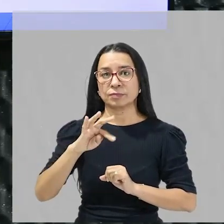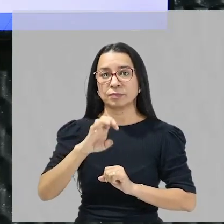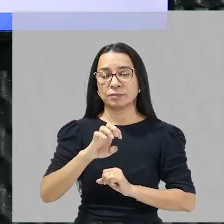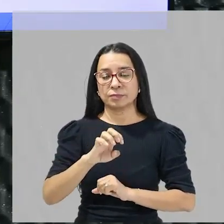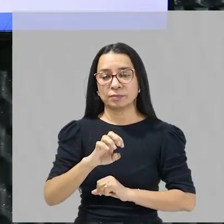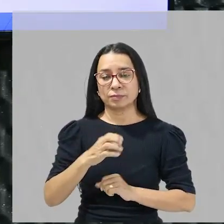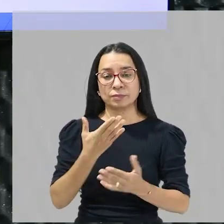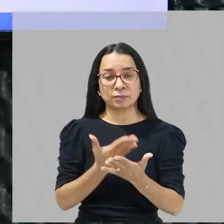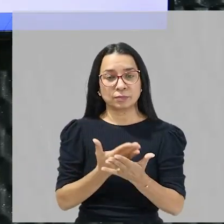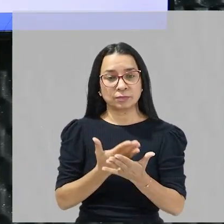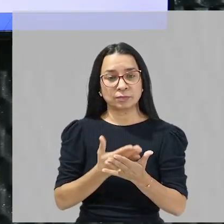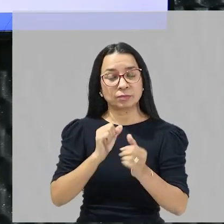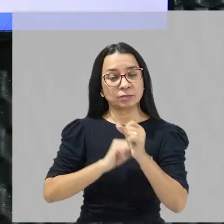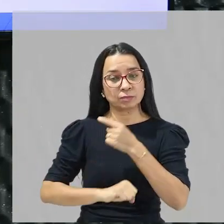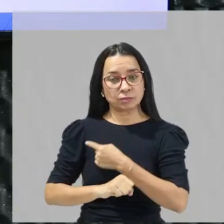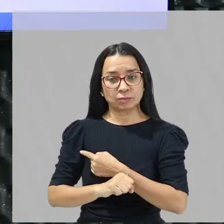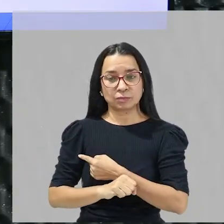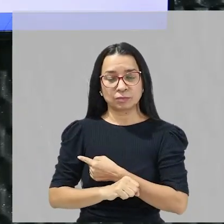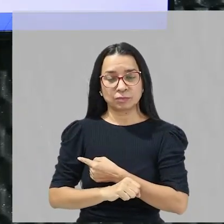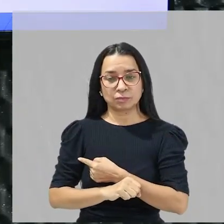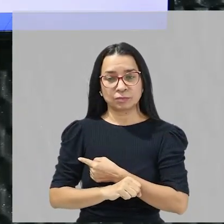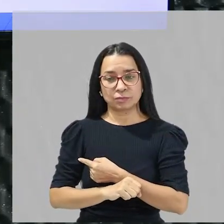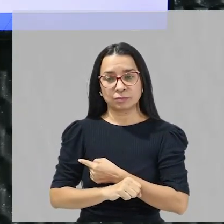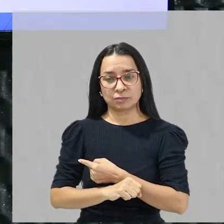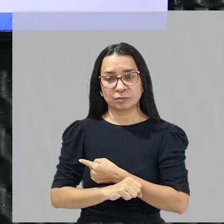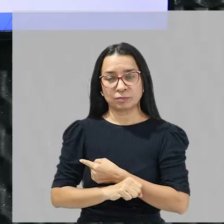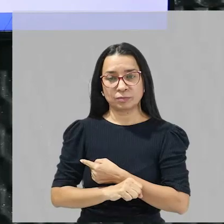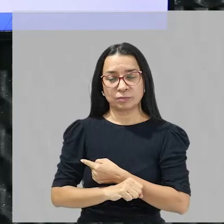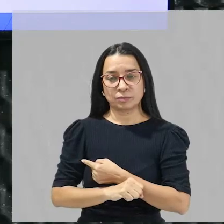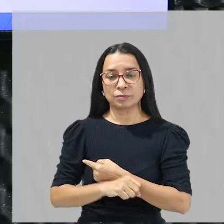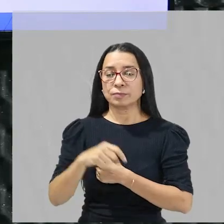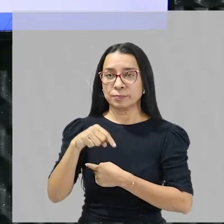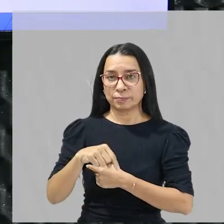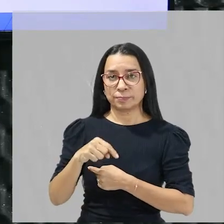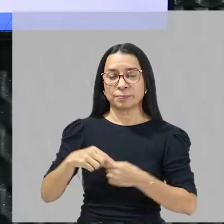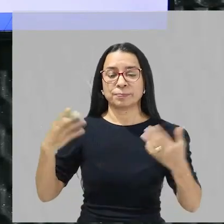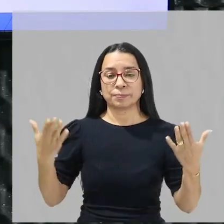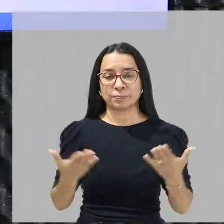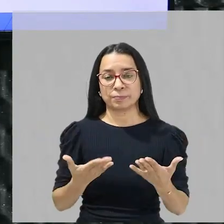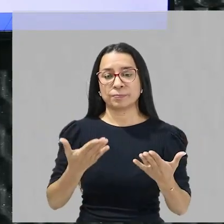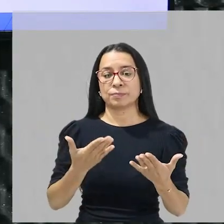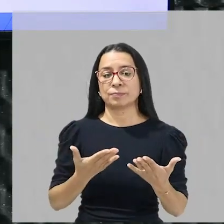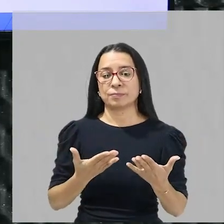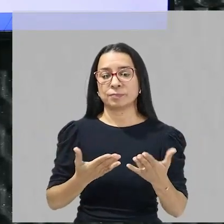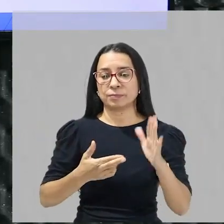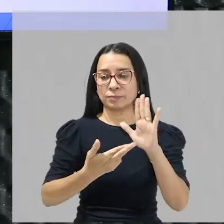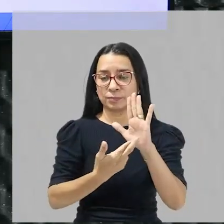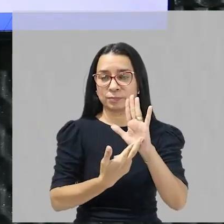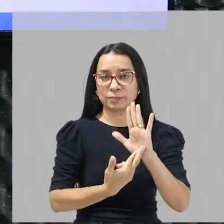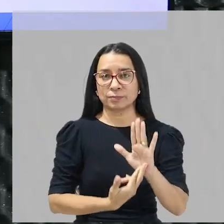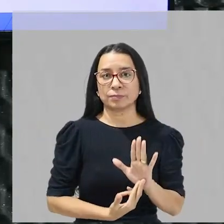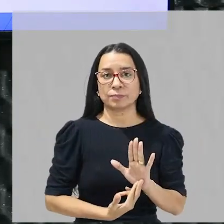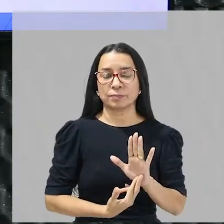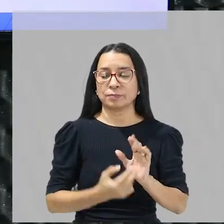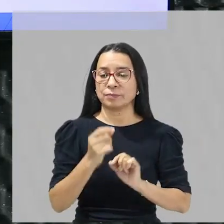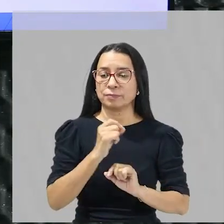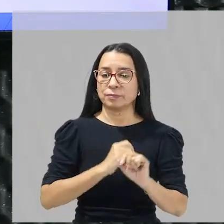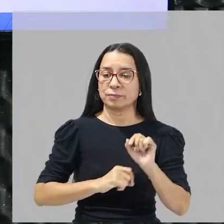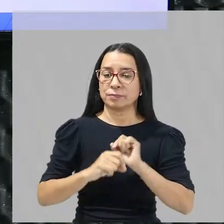ó, inequação produto e inequação quociente. Aqui, nós estamos com a representação